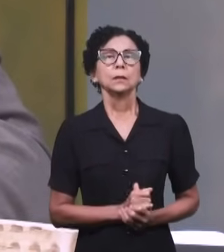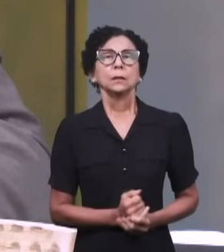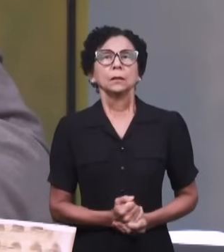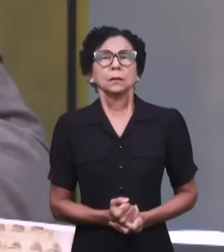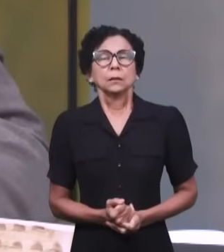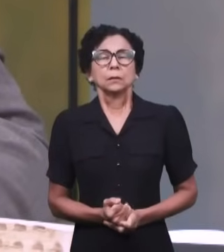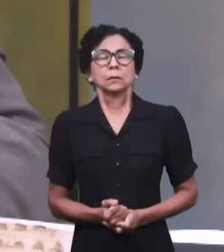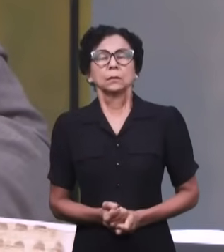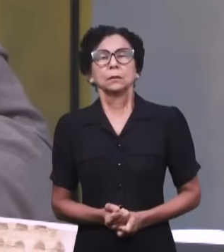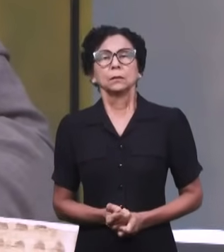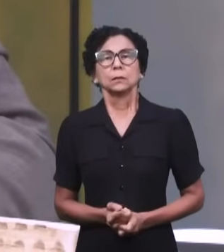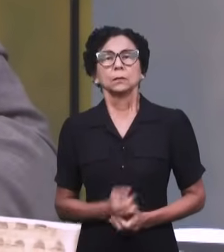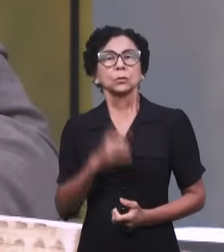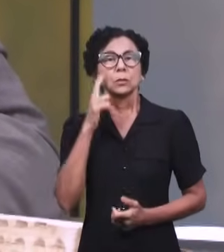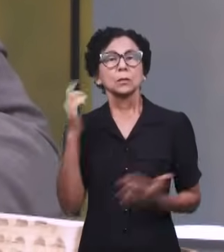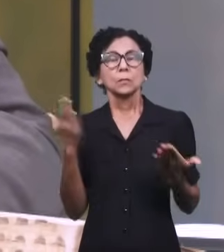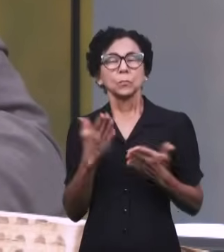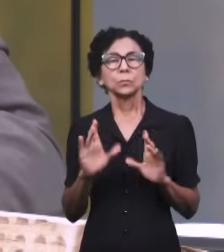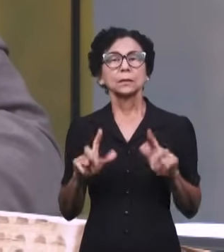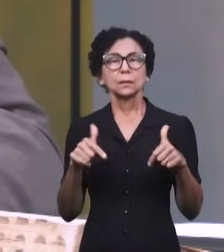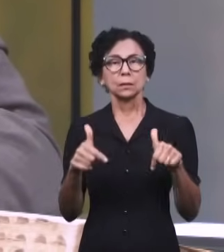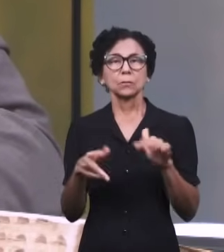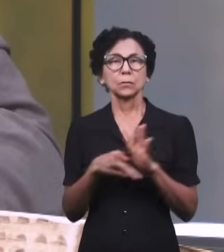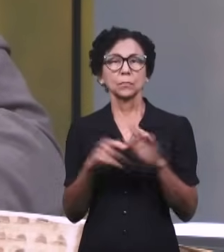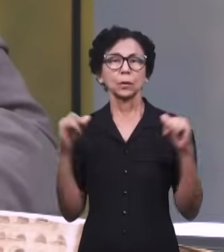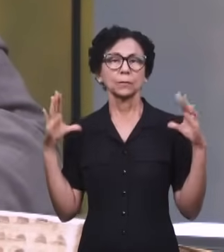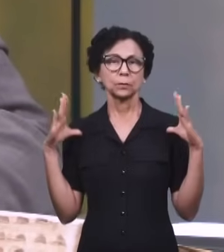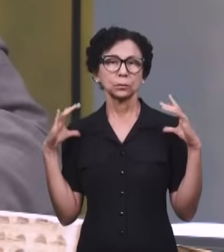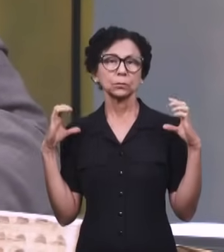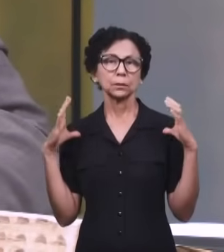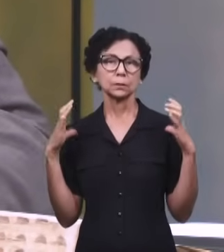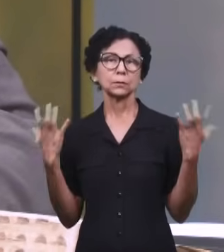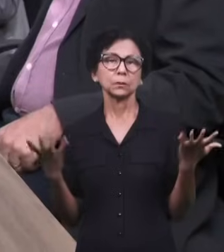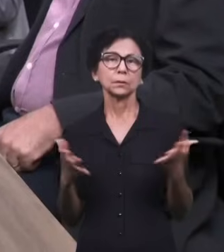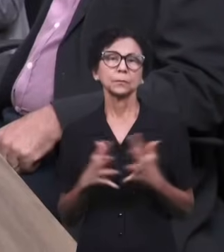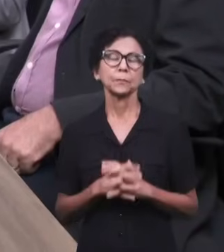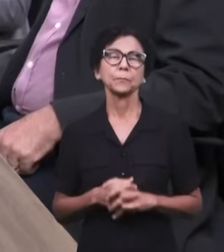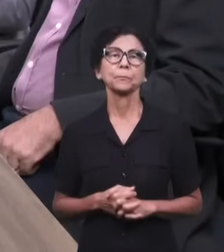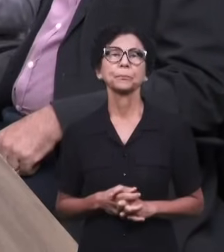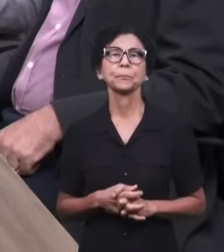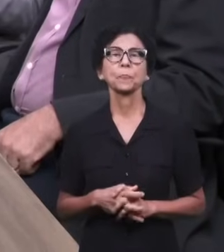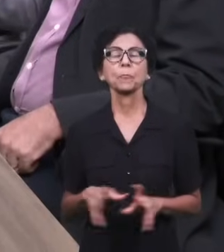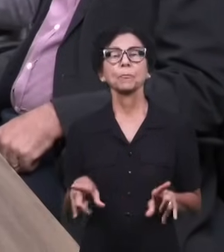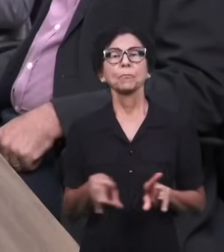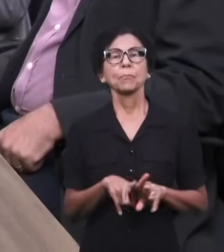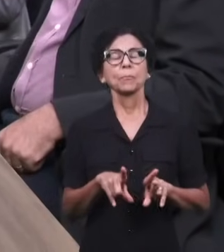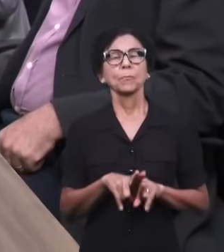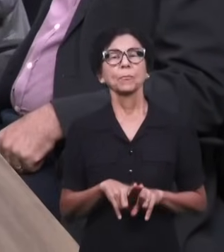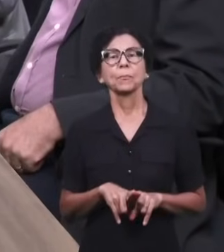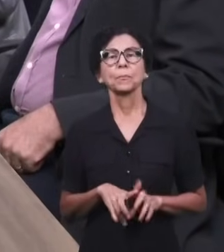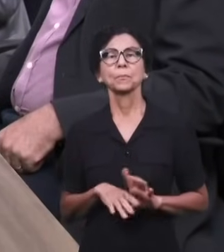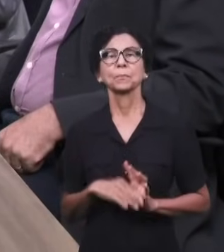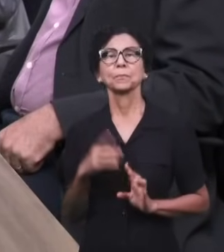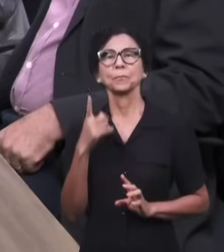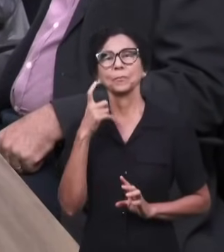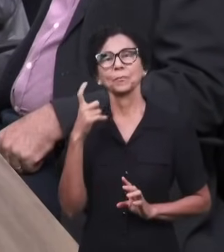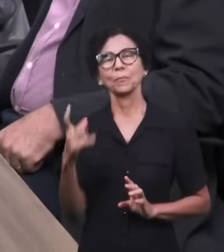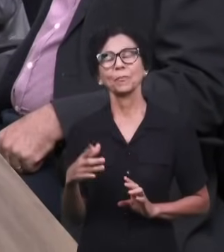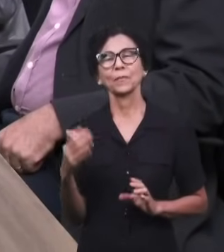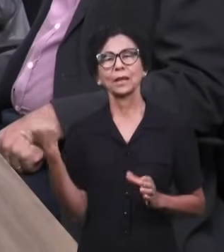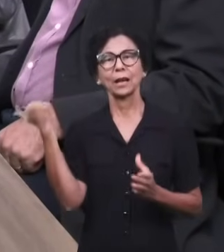isso. E isso é fundamental, a intercessão. Acho que isso é... E um ponto bonito, Josias, é que